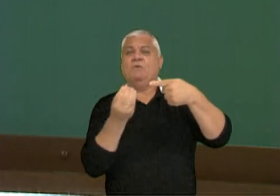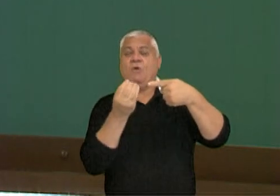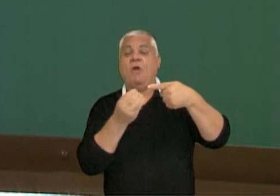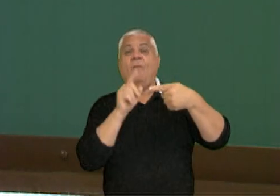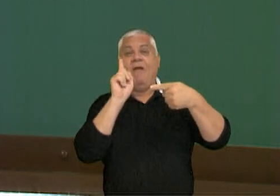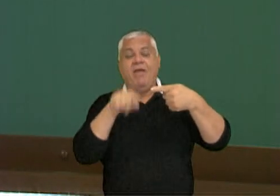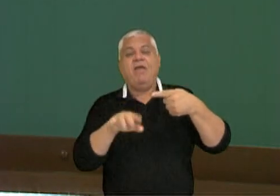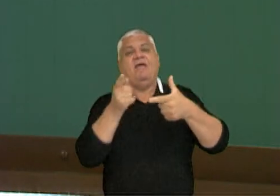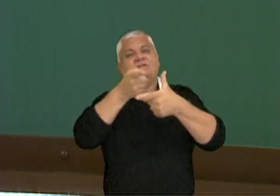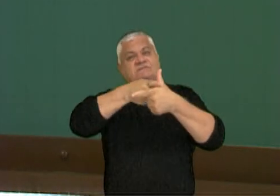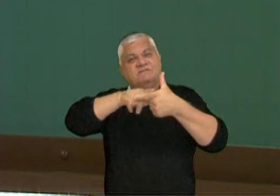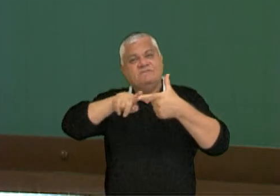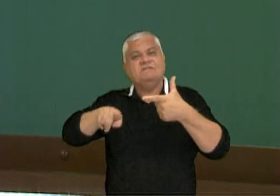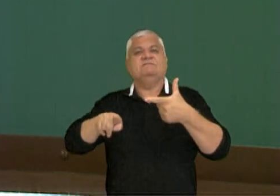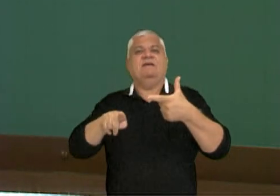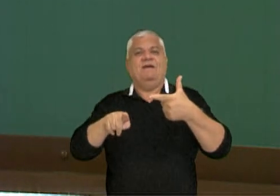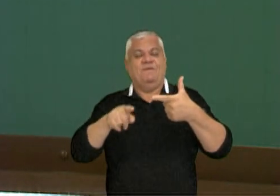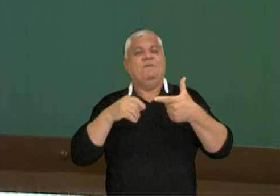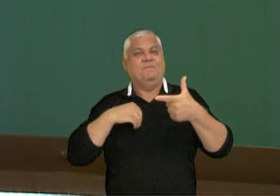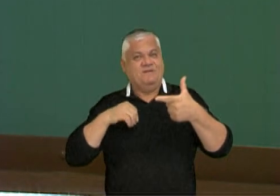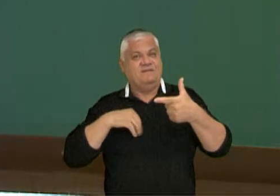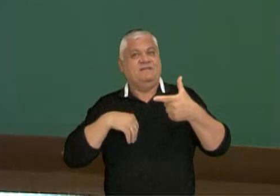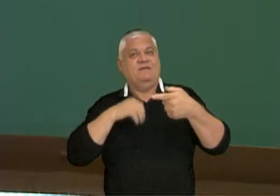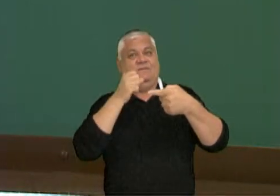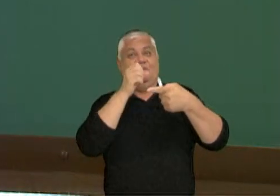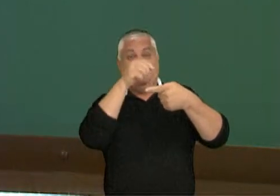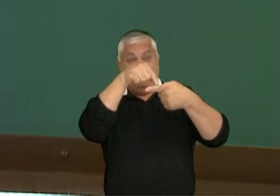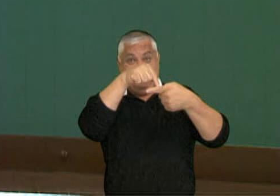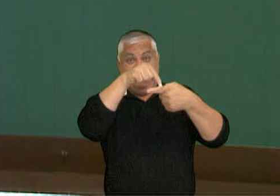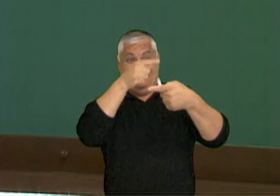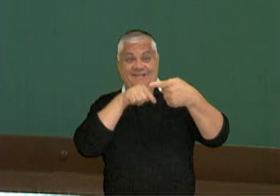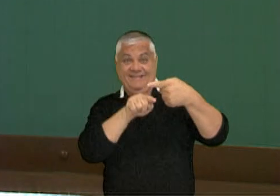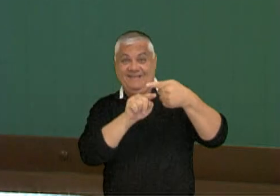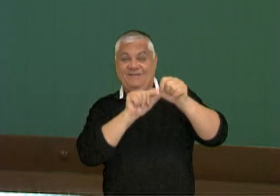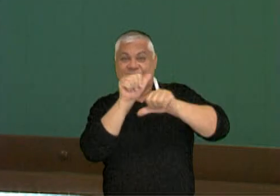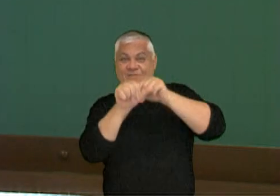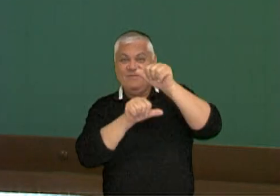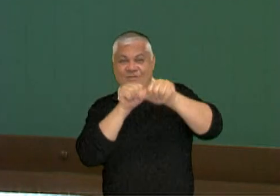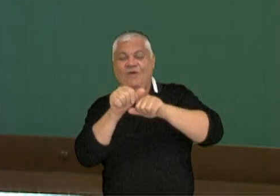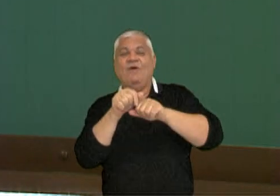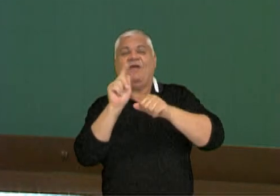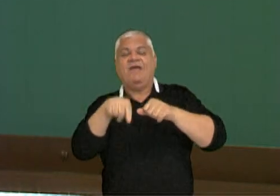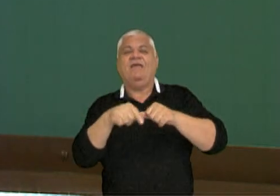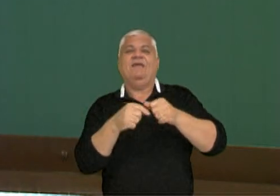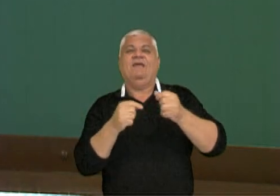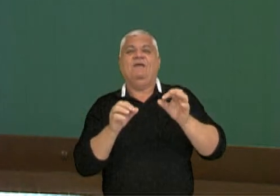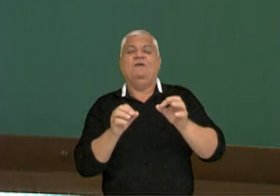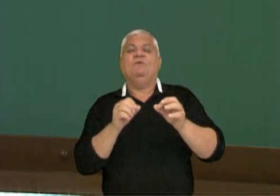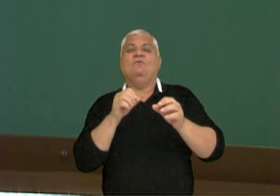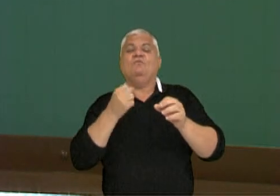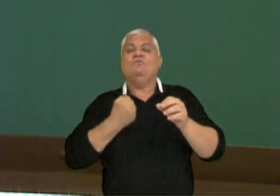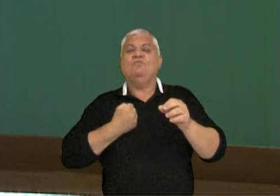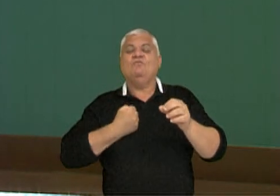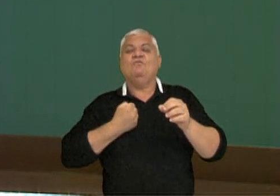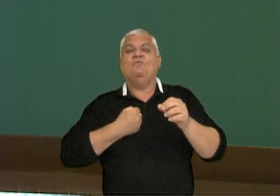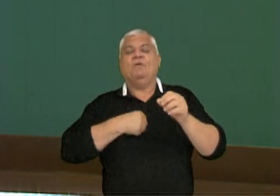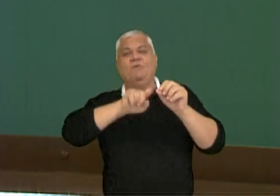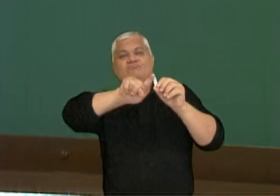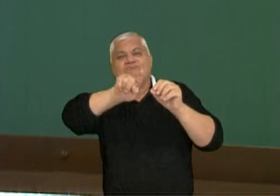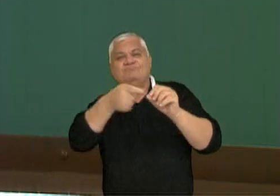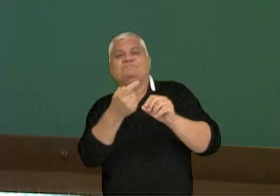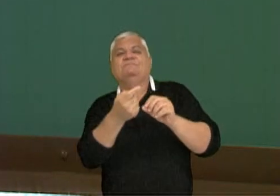ideal é dividirmos o numerador pelo denominador e transformarmos em um número decimal e fazer